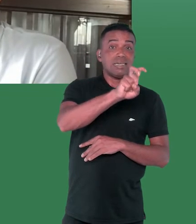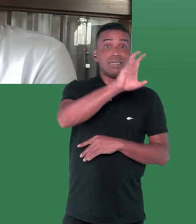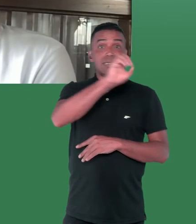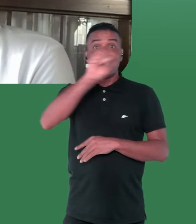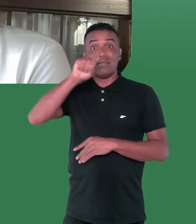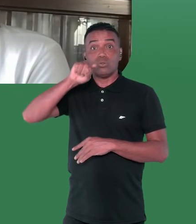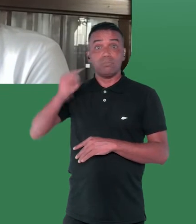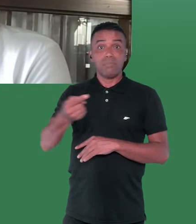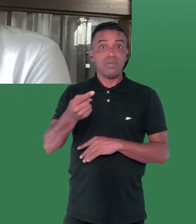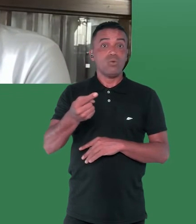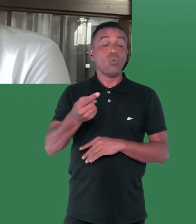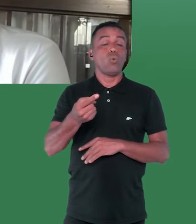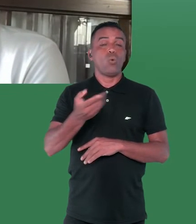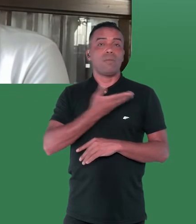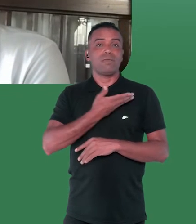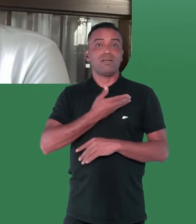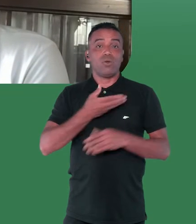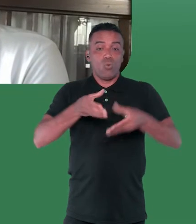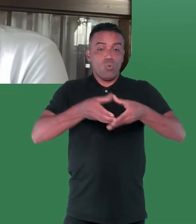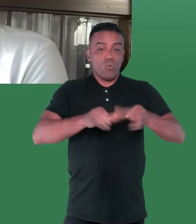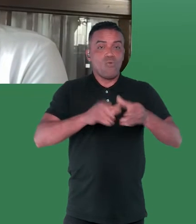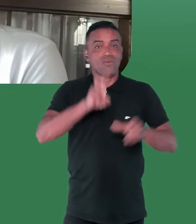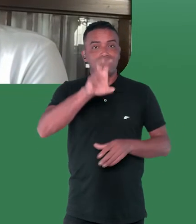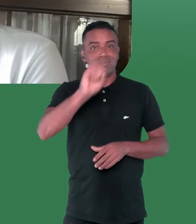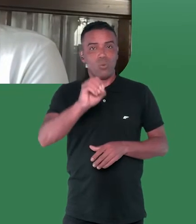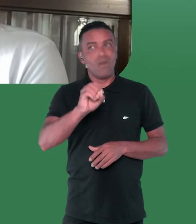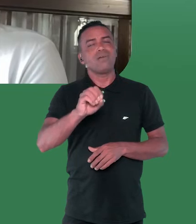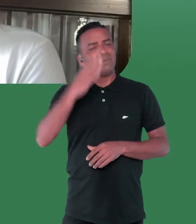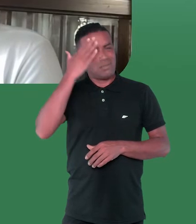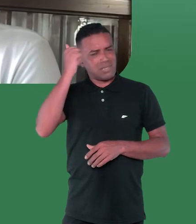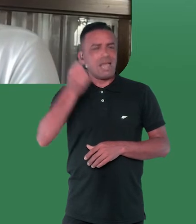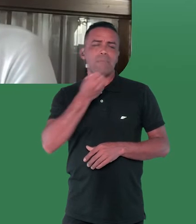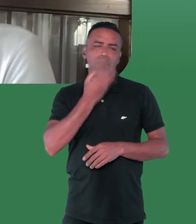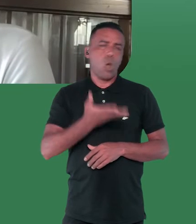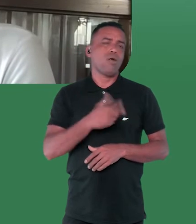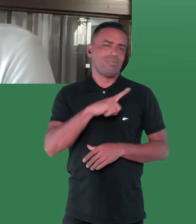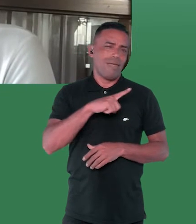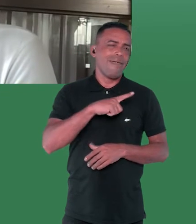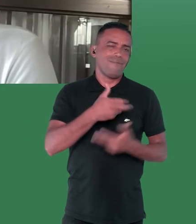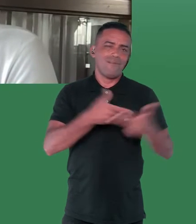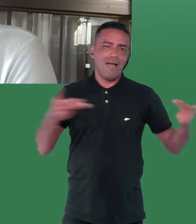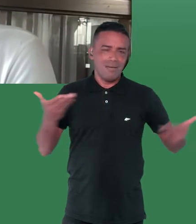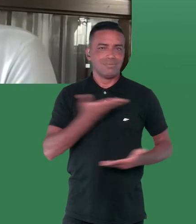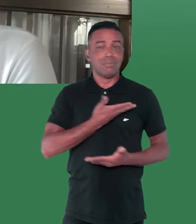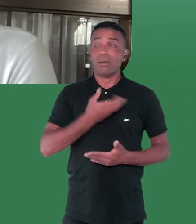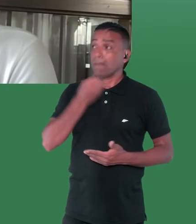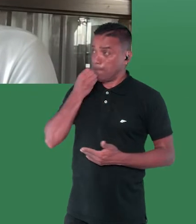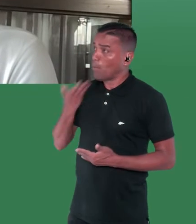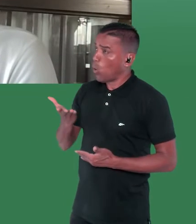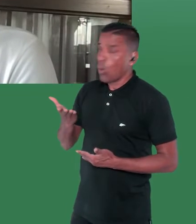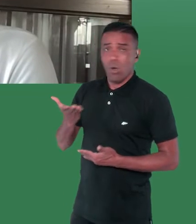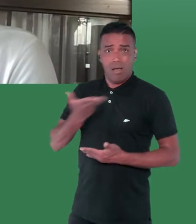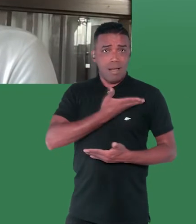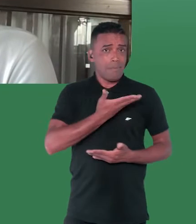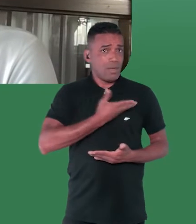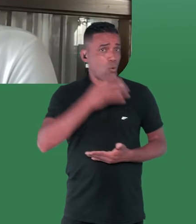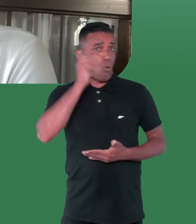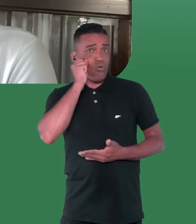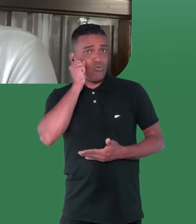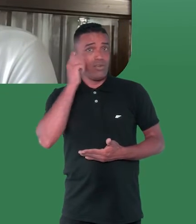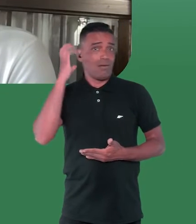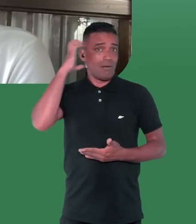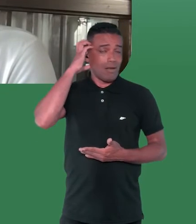E eu convivo com 50. Mas é muito bom saber que a gente tem, né? É bom demais. E não só os amigos ouvintes, mas você